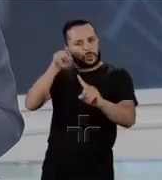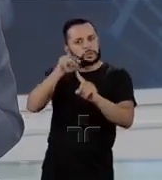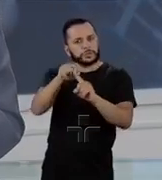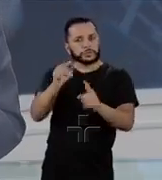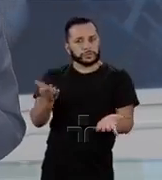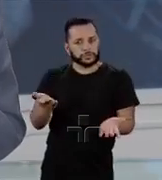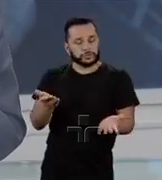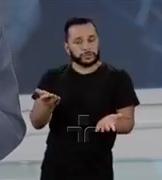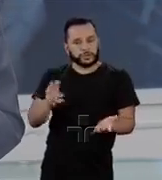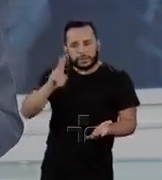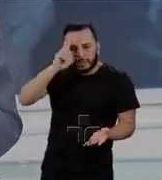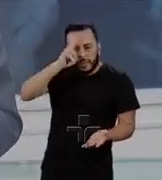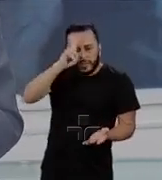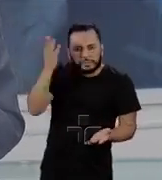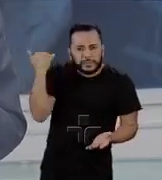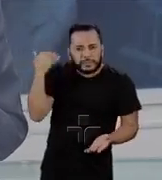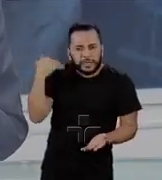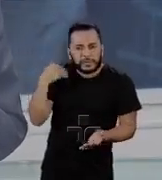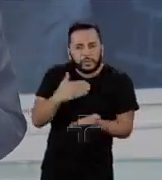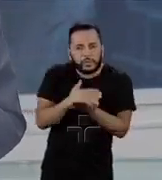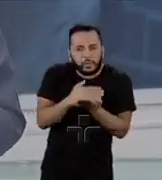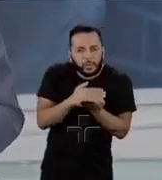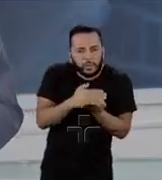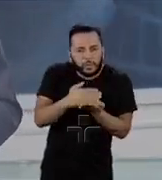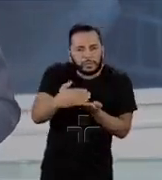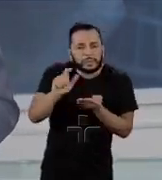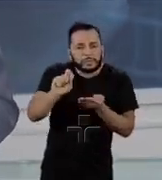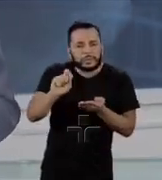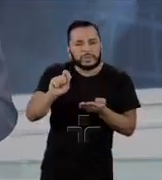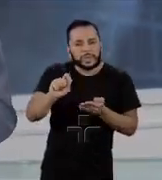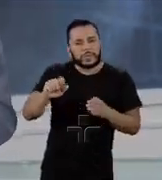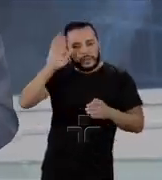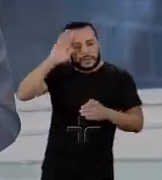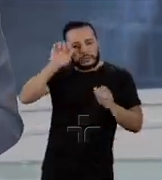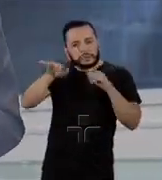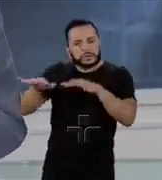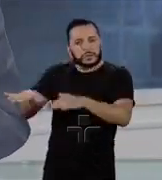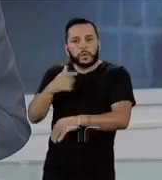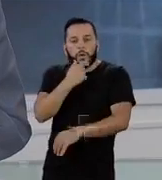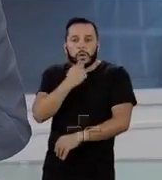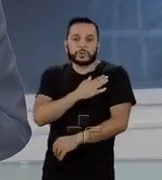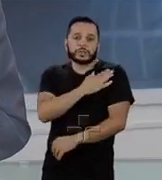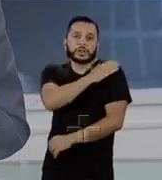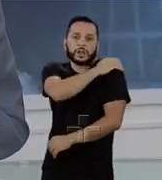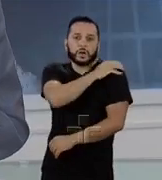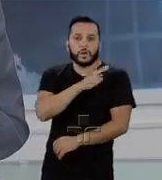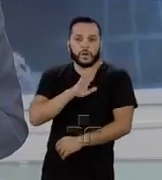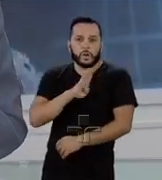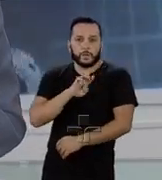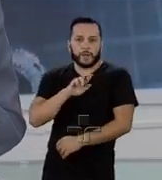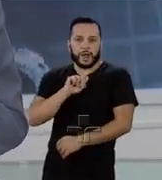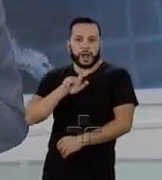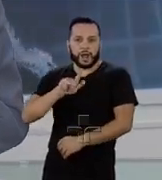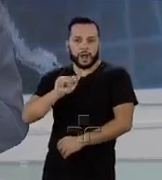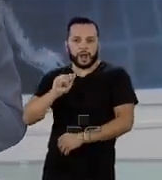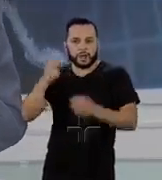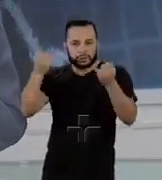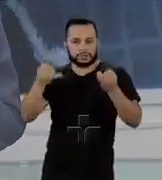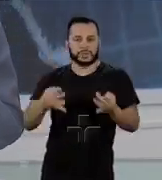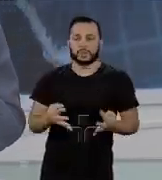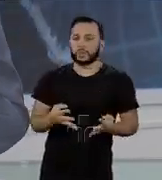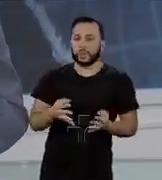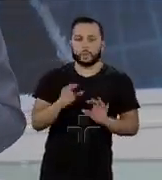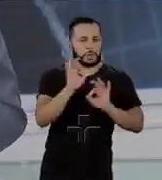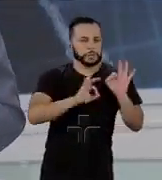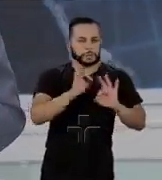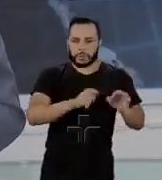dia em que foi decretada a intervenção, o general Braga Neto anunciou que não havia um planejamento prévio e que ela foi decretada